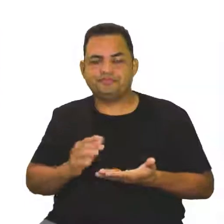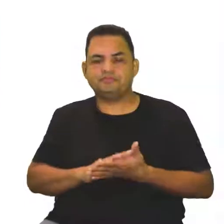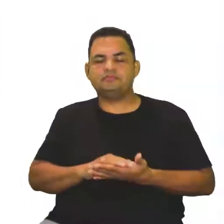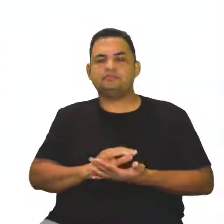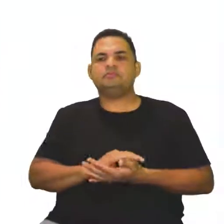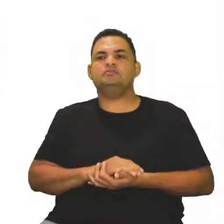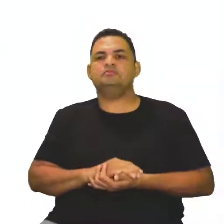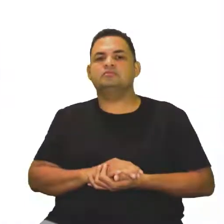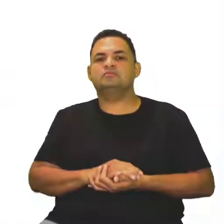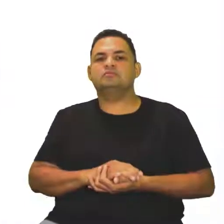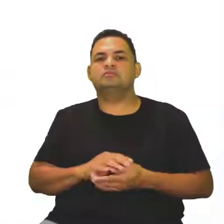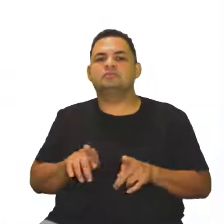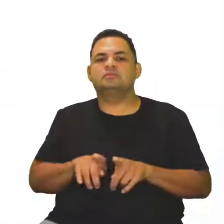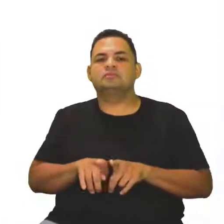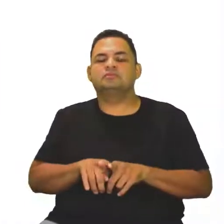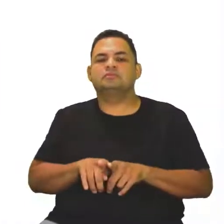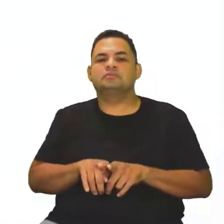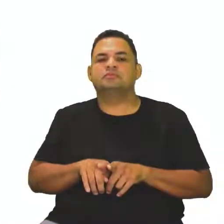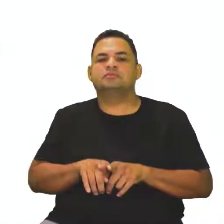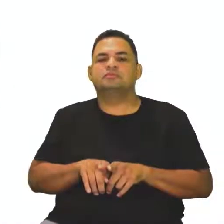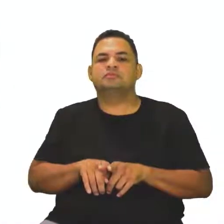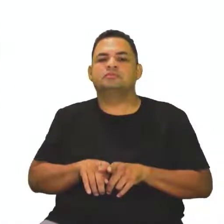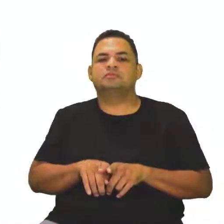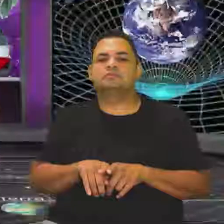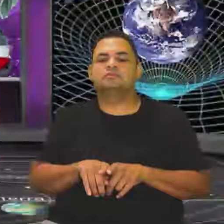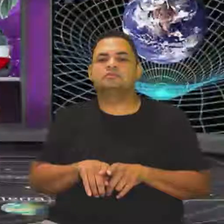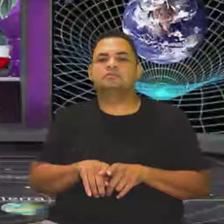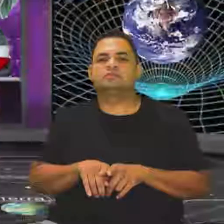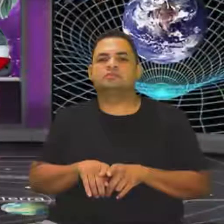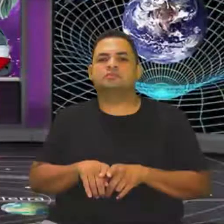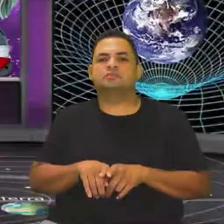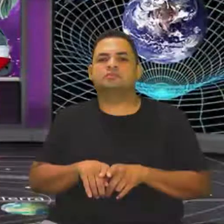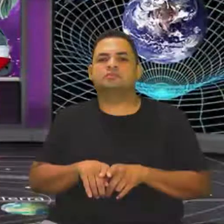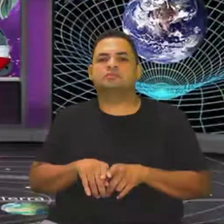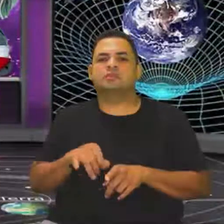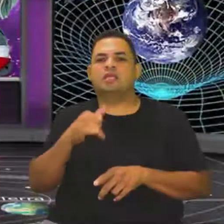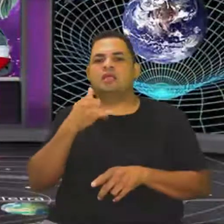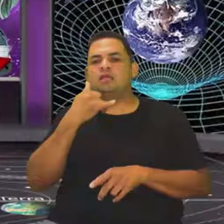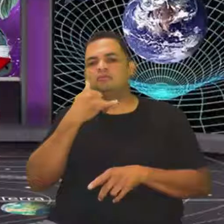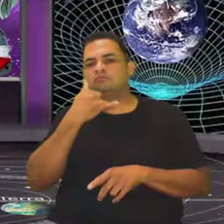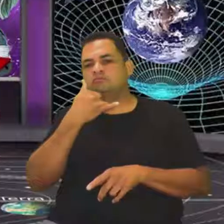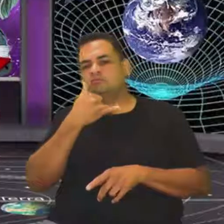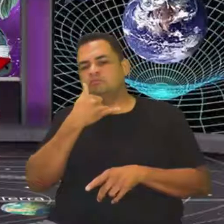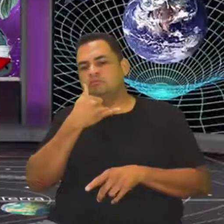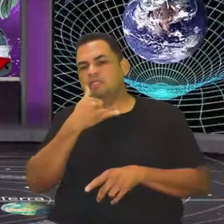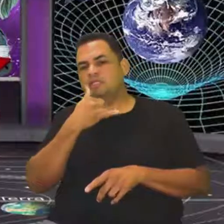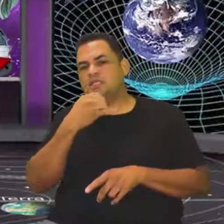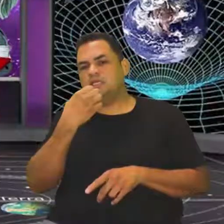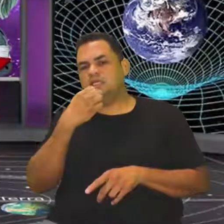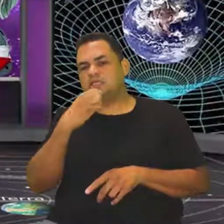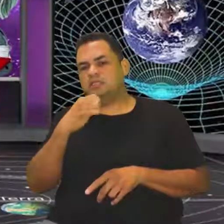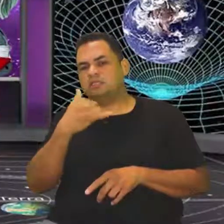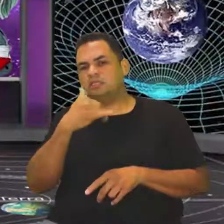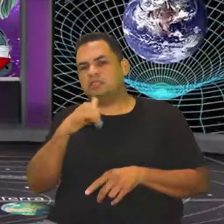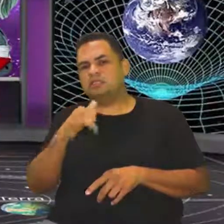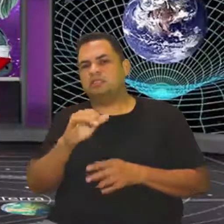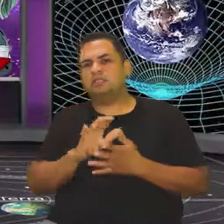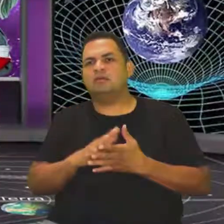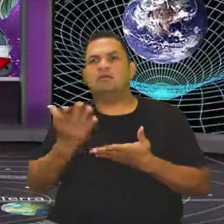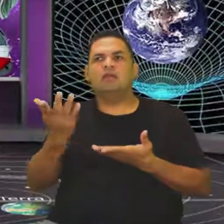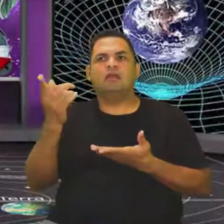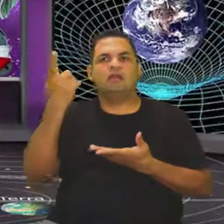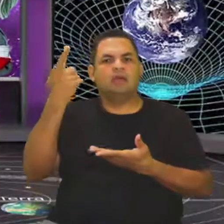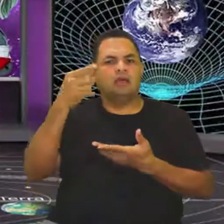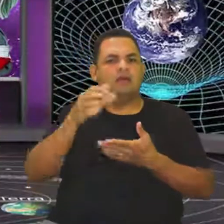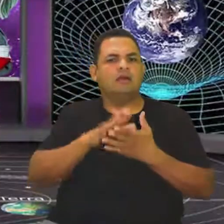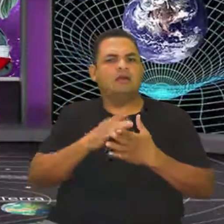lá. Outra coisinha também, pessoal, energia elétrica, né? Foi lá o rapaz da companhia de energia,